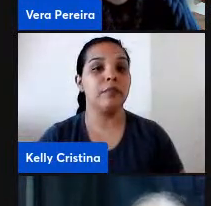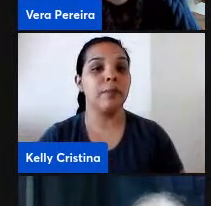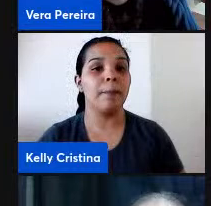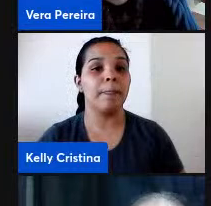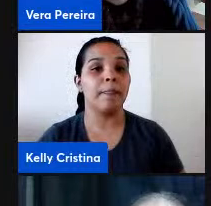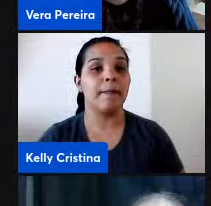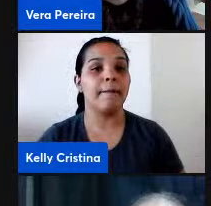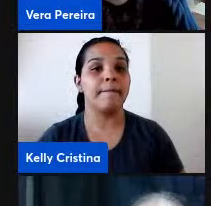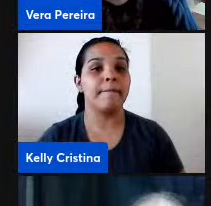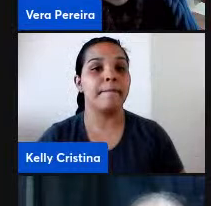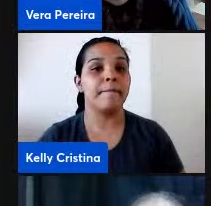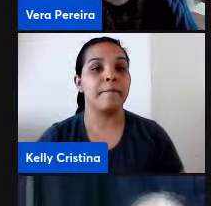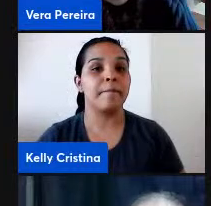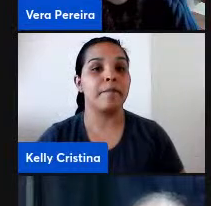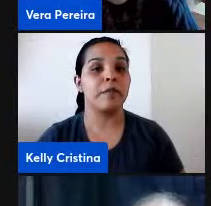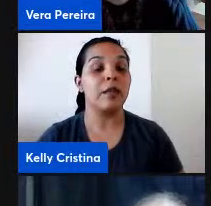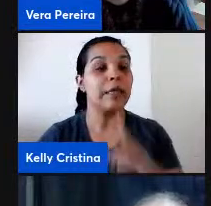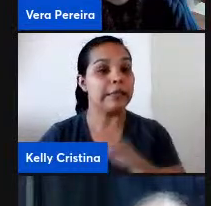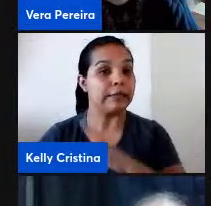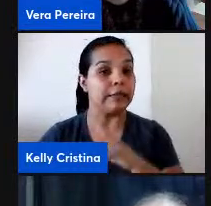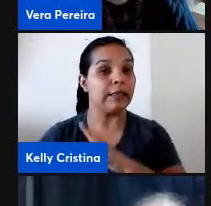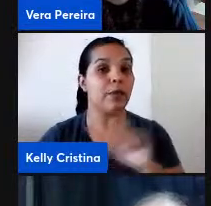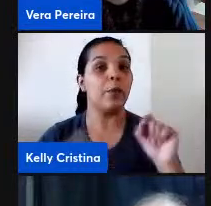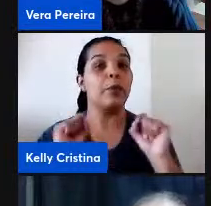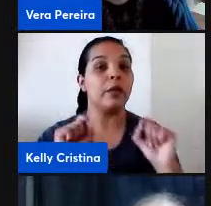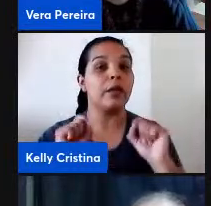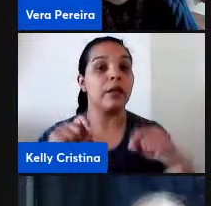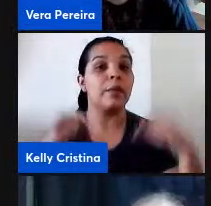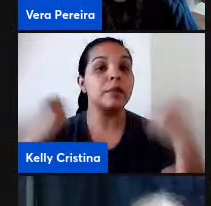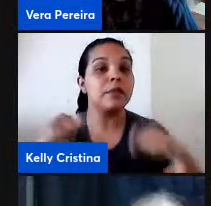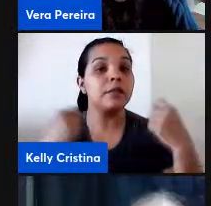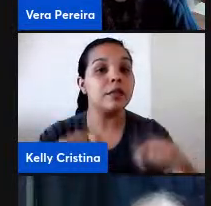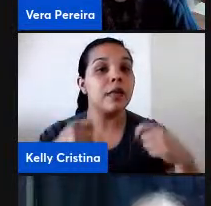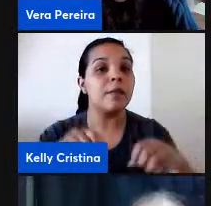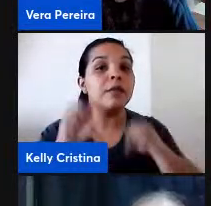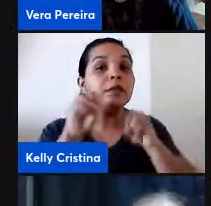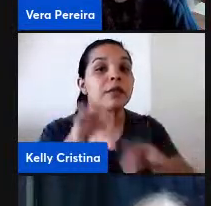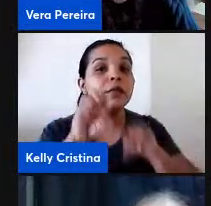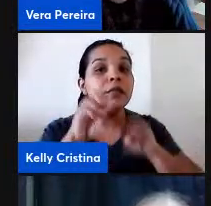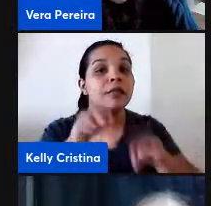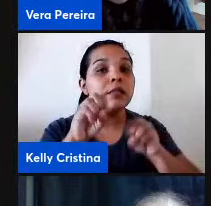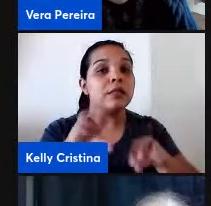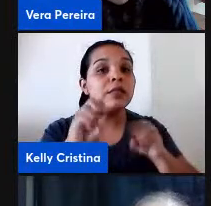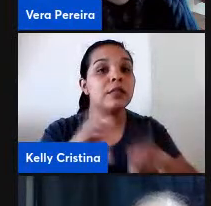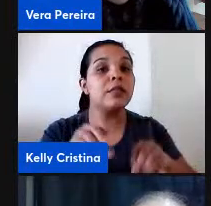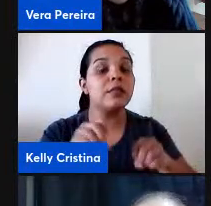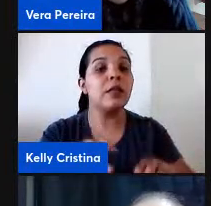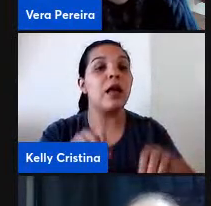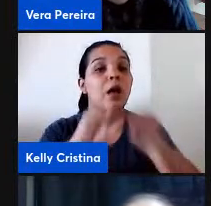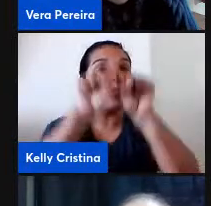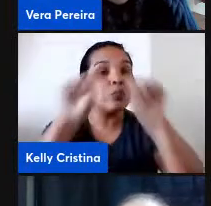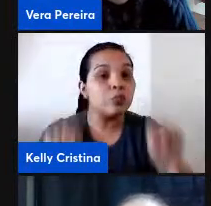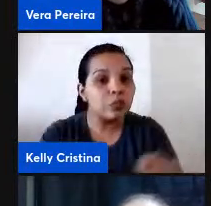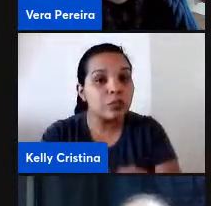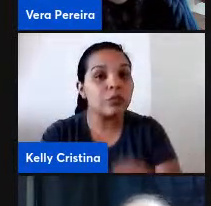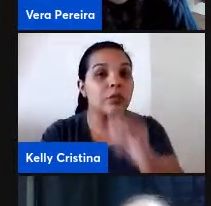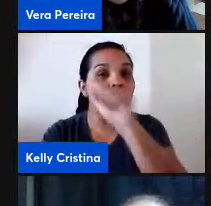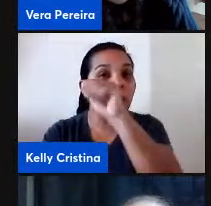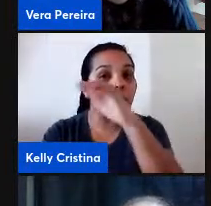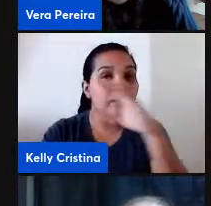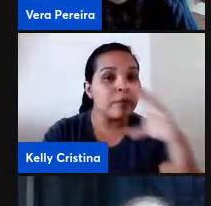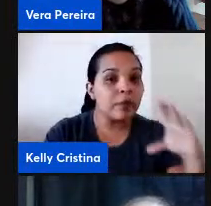ter claro para nós que nós temos que ensinar o sistema alfabético, no nosso